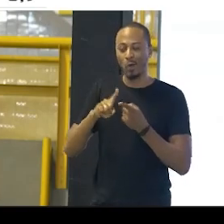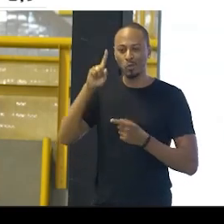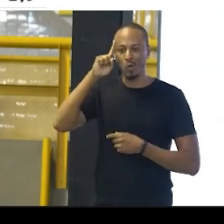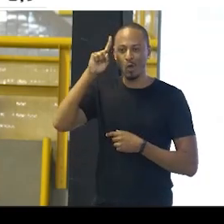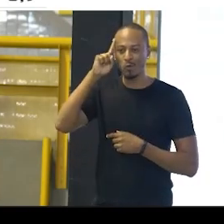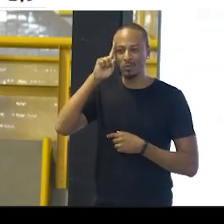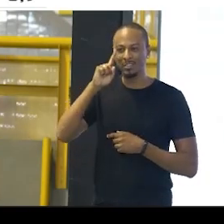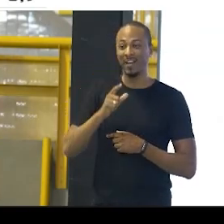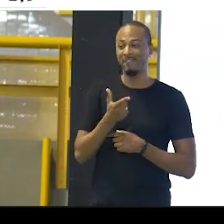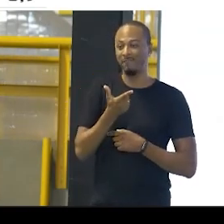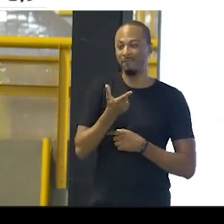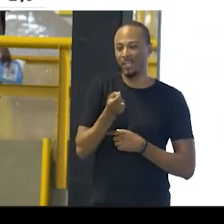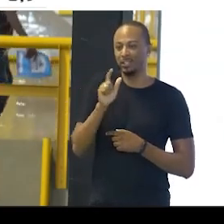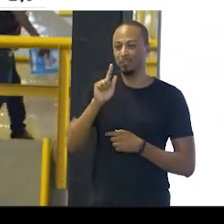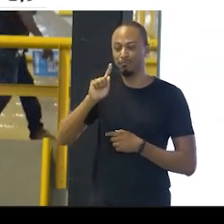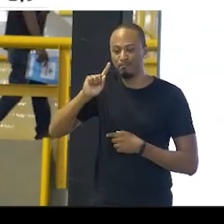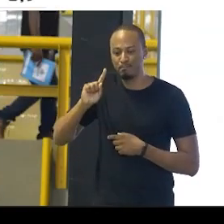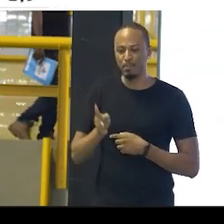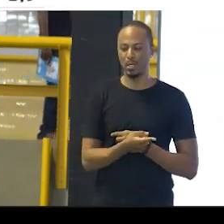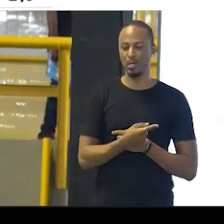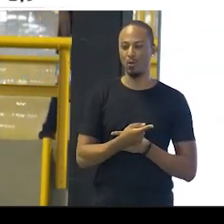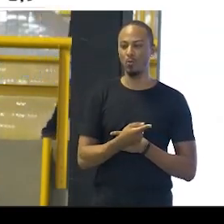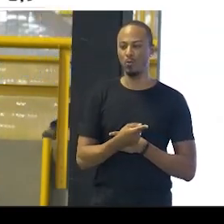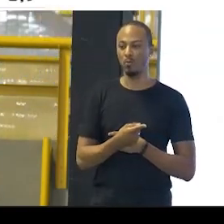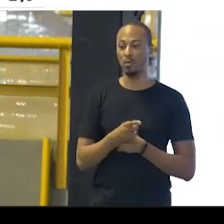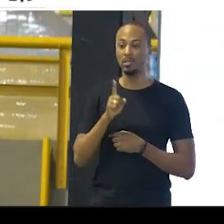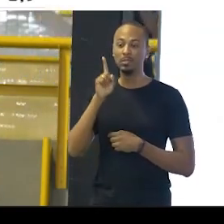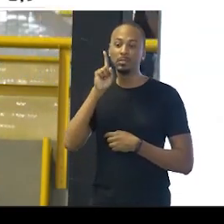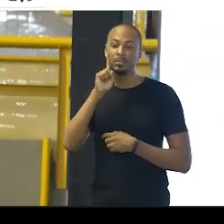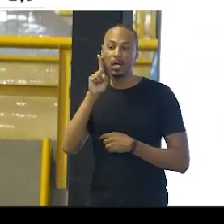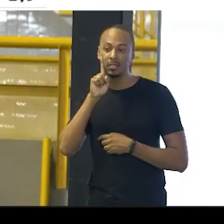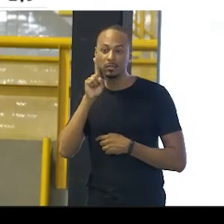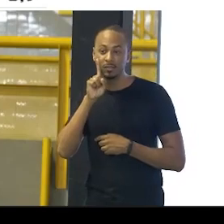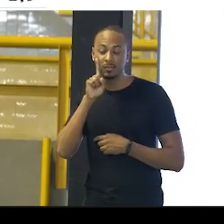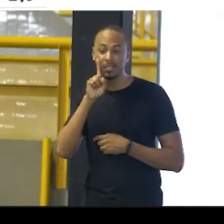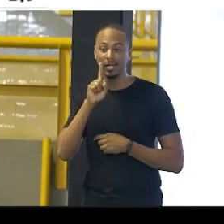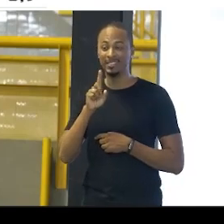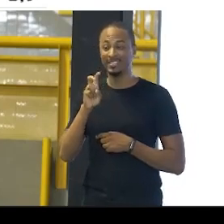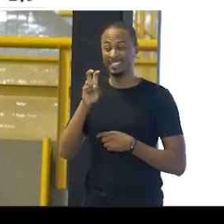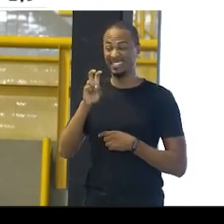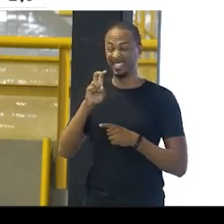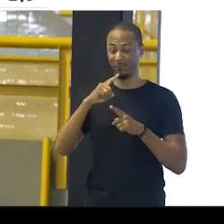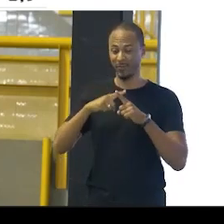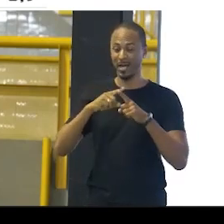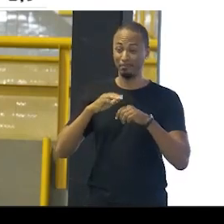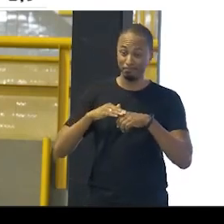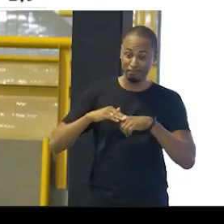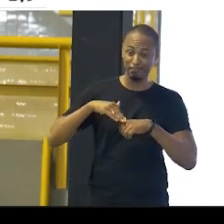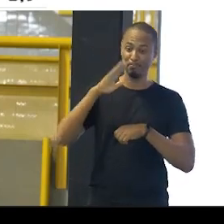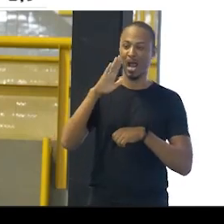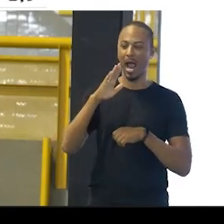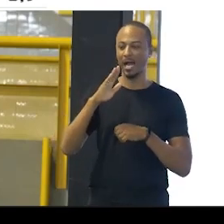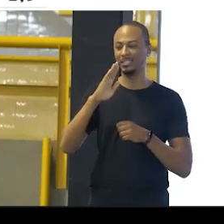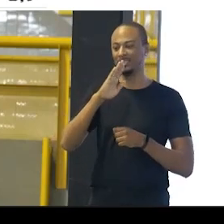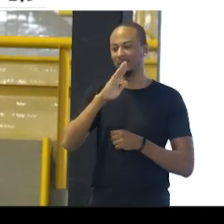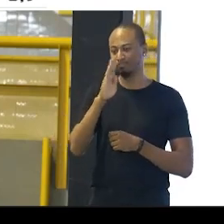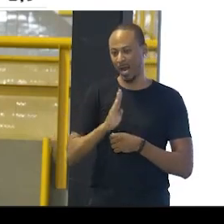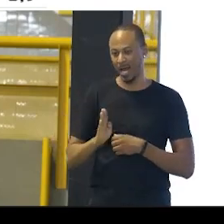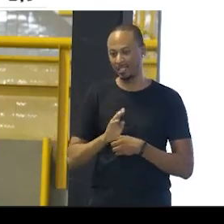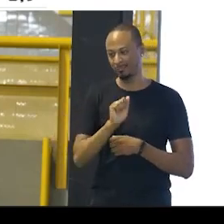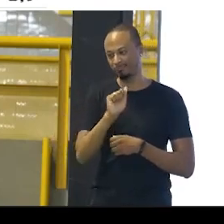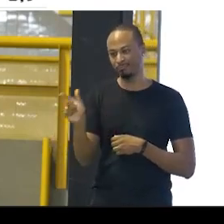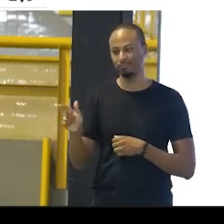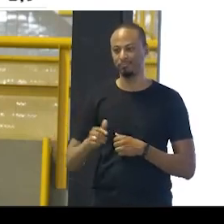dias. Os Estados Unidos consomem 5 vezes mais. Só para te dar uma dimensão do que é a